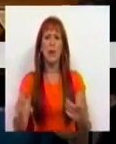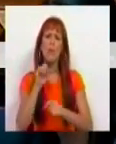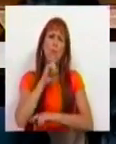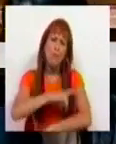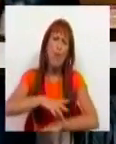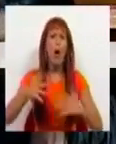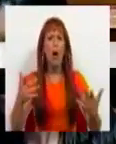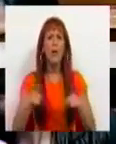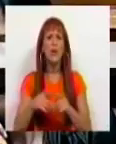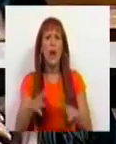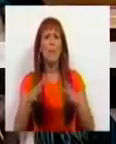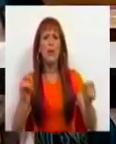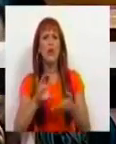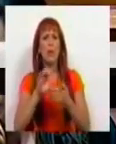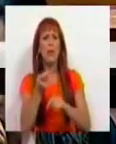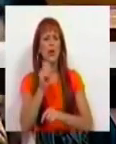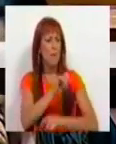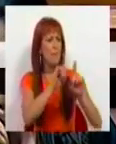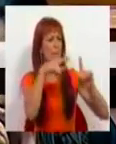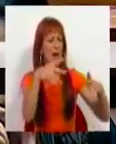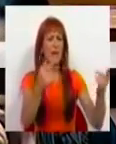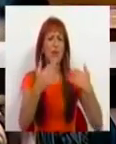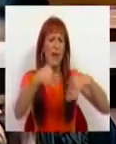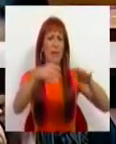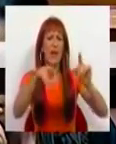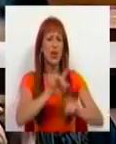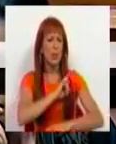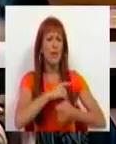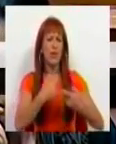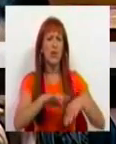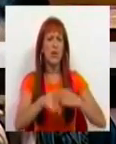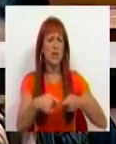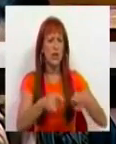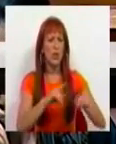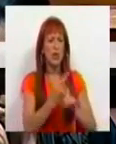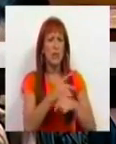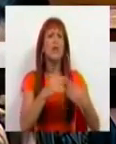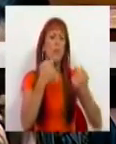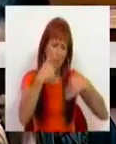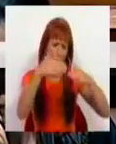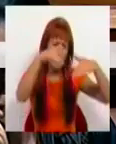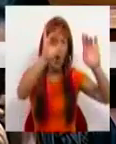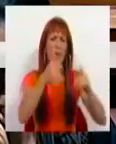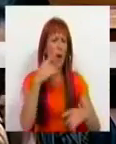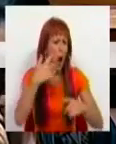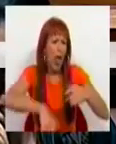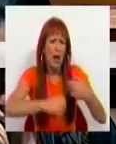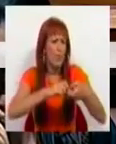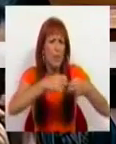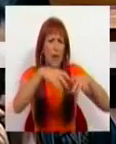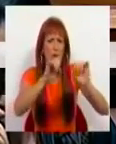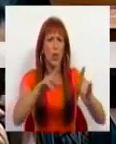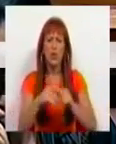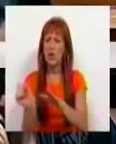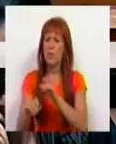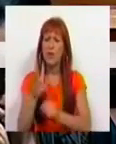pode ser ter a maioria do capital no Banif e deixar os privados continuarem a gerir ao seu belo prazer, também não há problema.